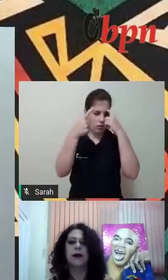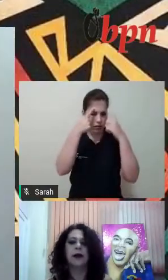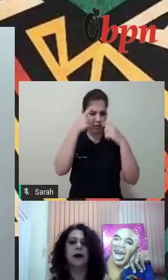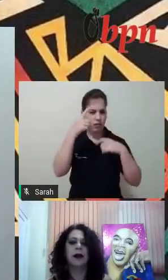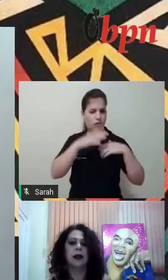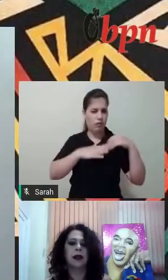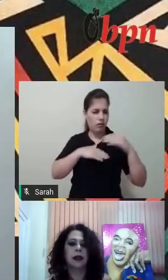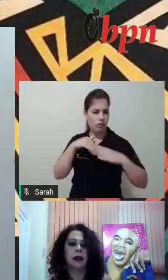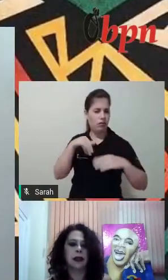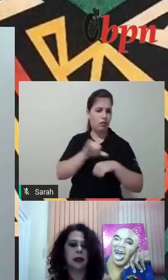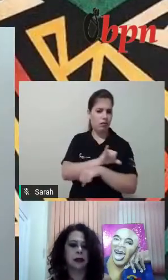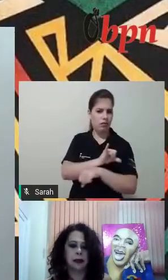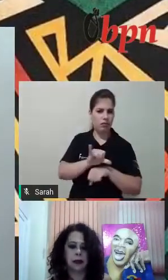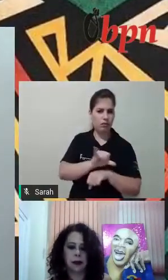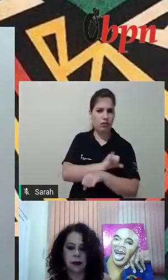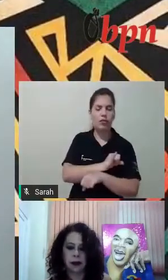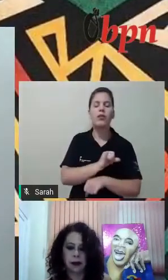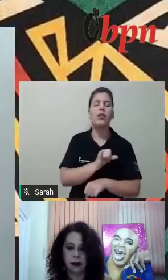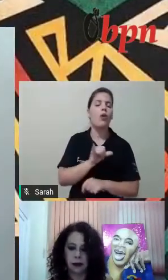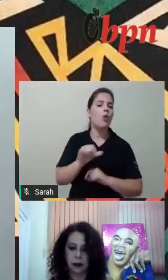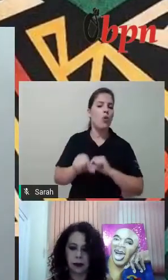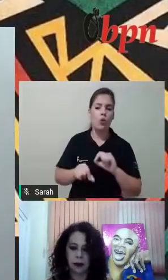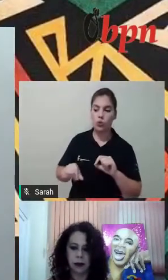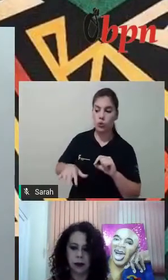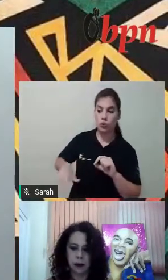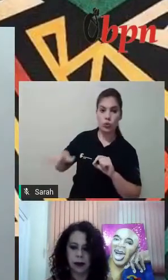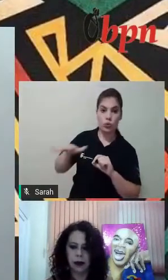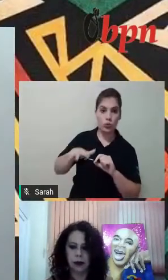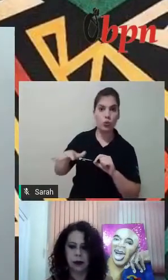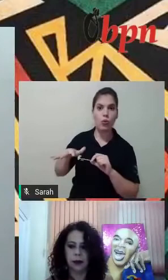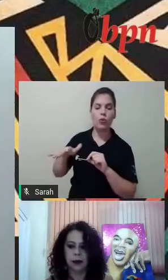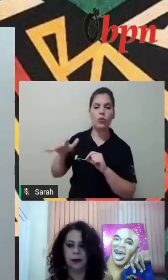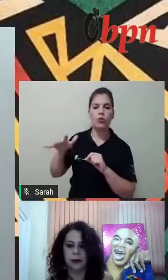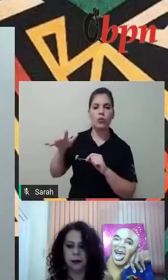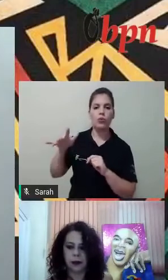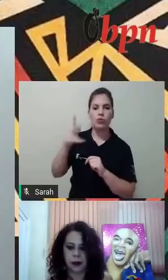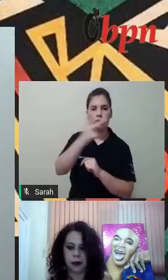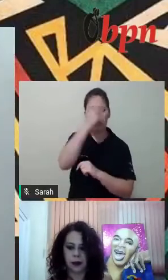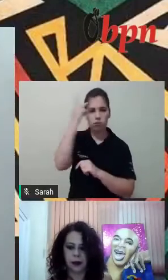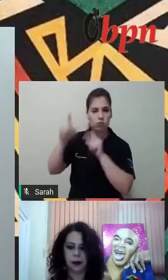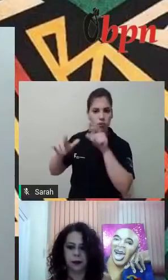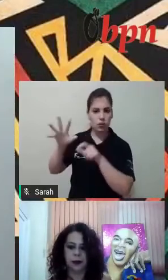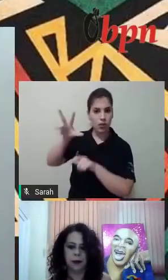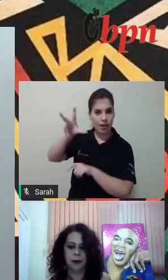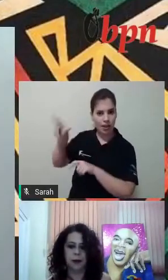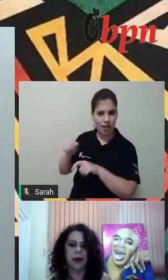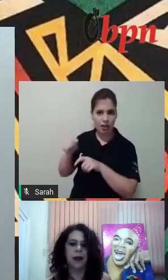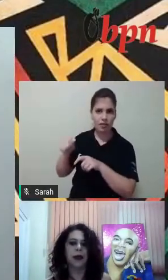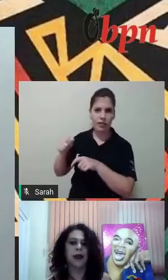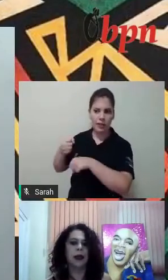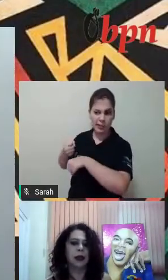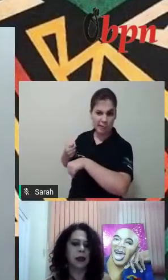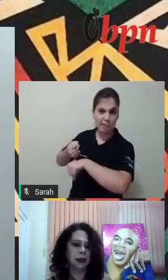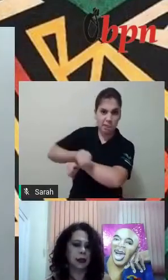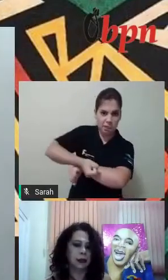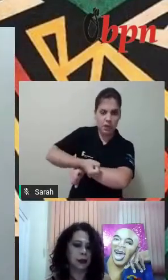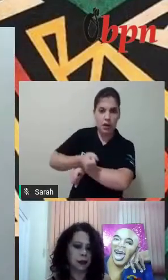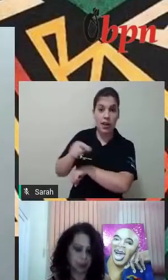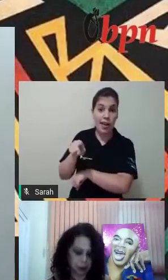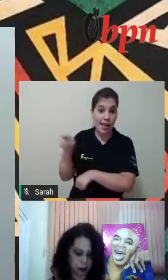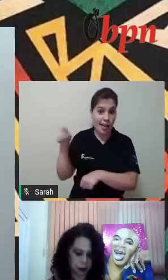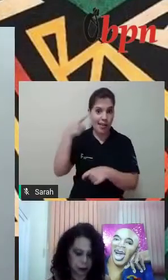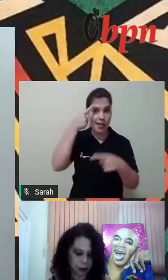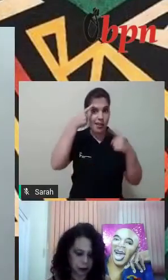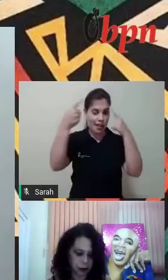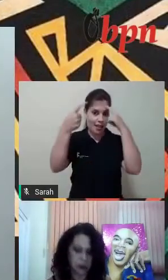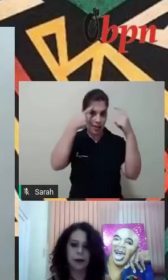africanos escravizados, durante esse processo, com a engenhosidade deles,